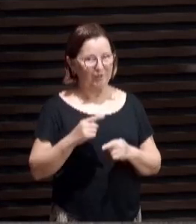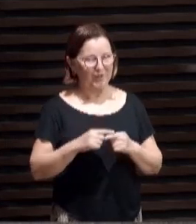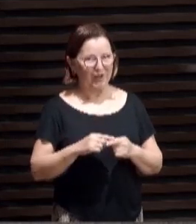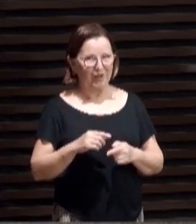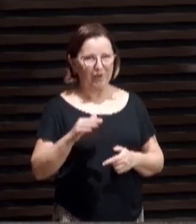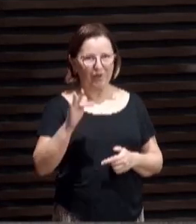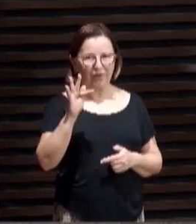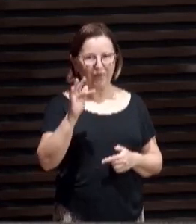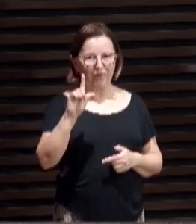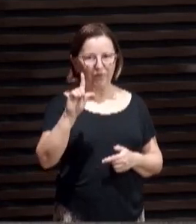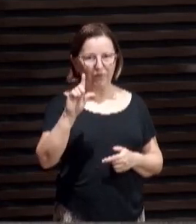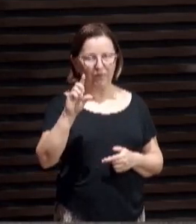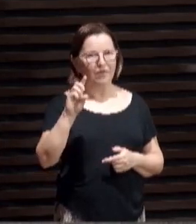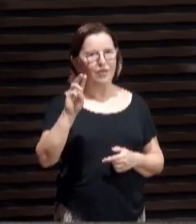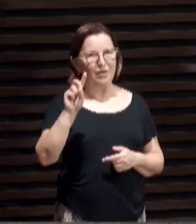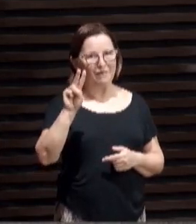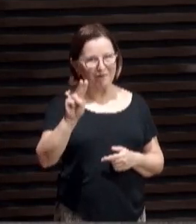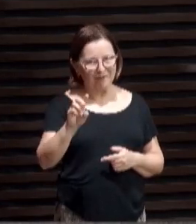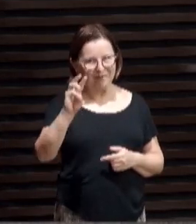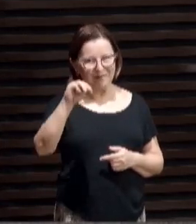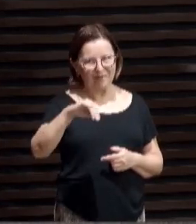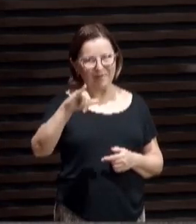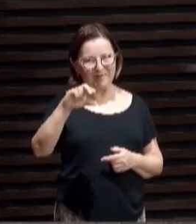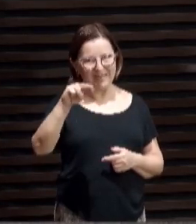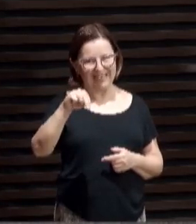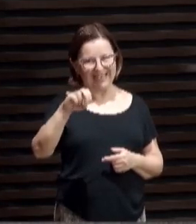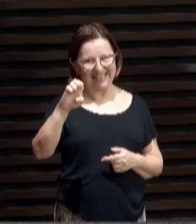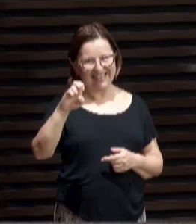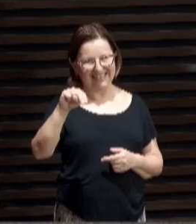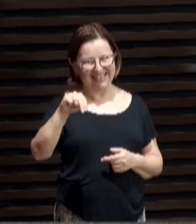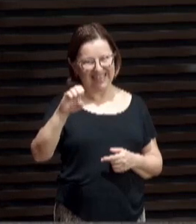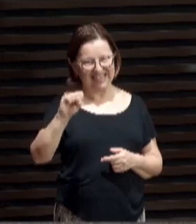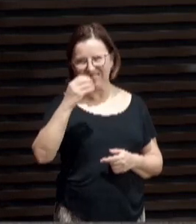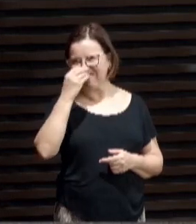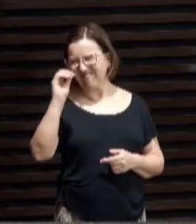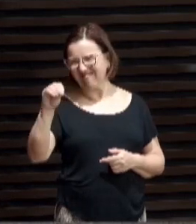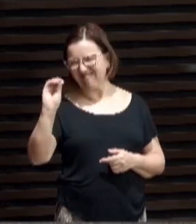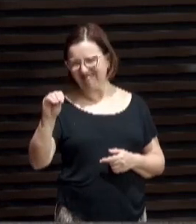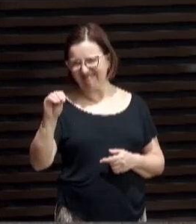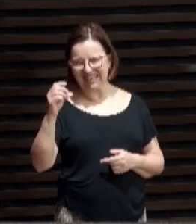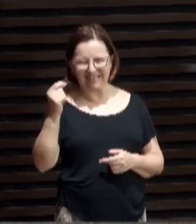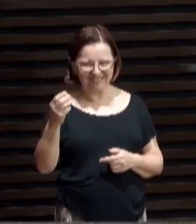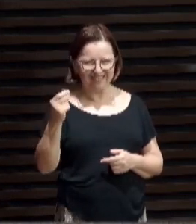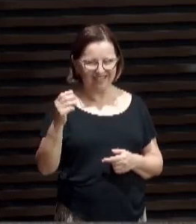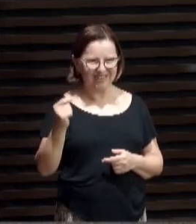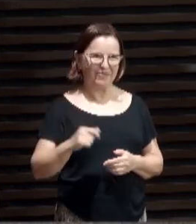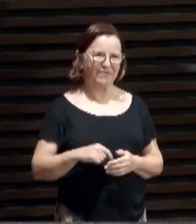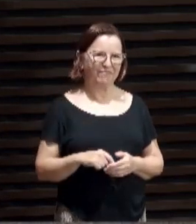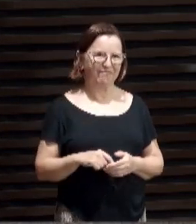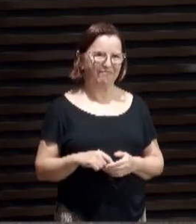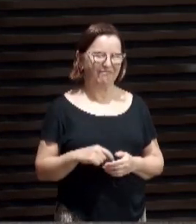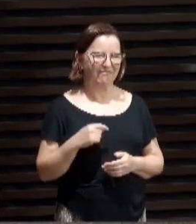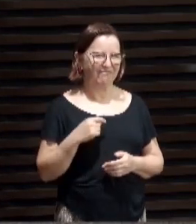sendo desprezado por aí há tanto tempo. Eu já não sou mais